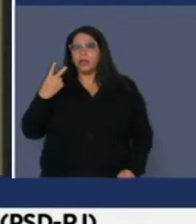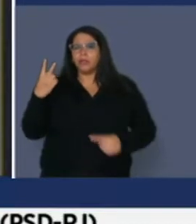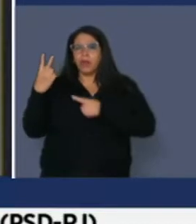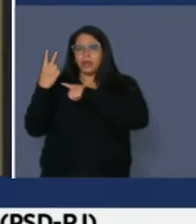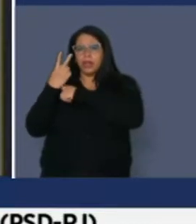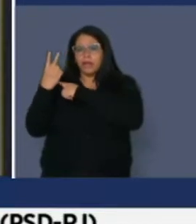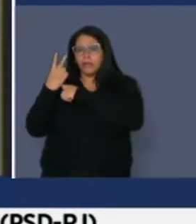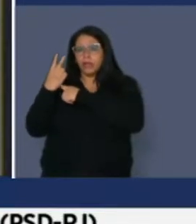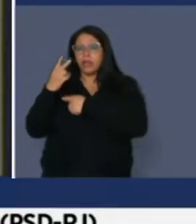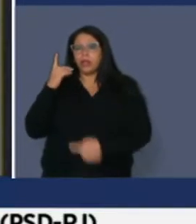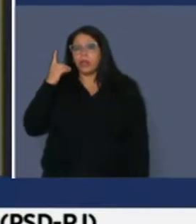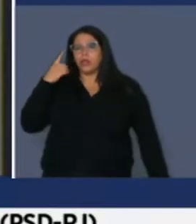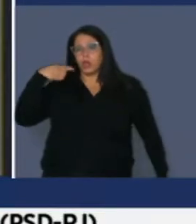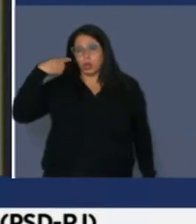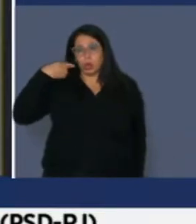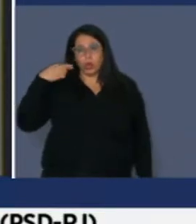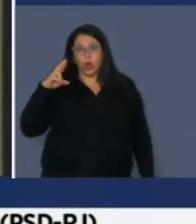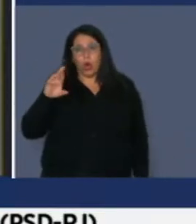doutor Rodrigo.